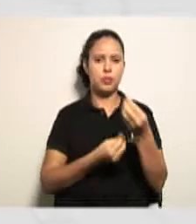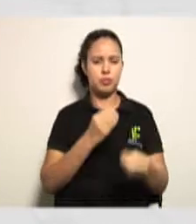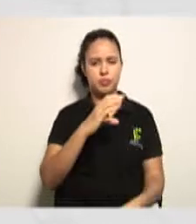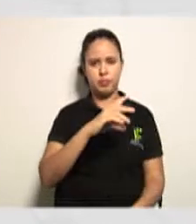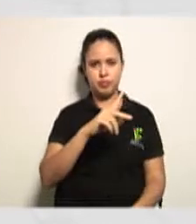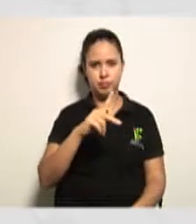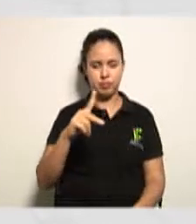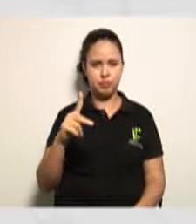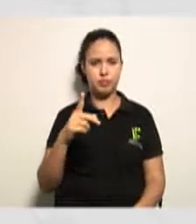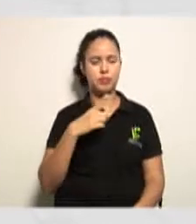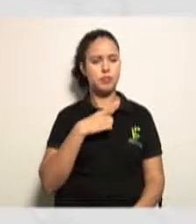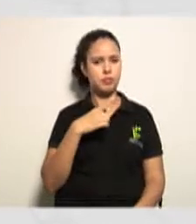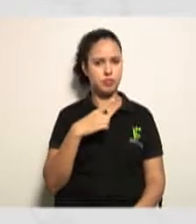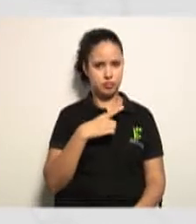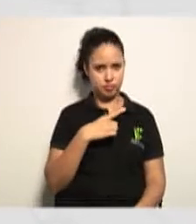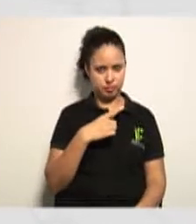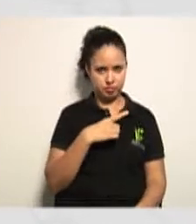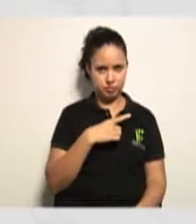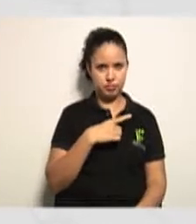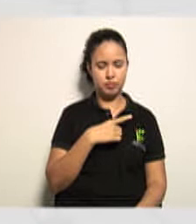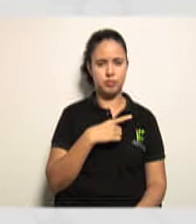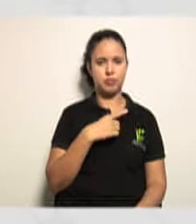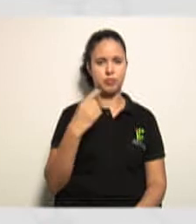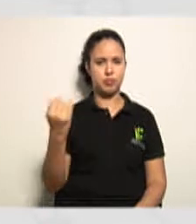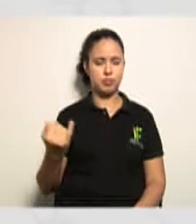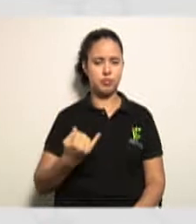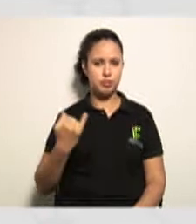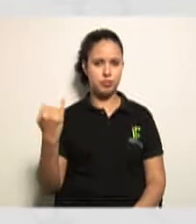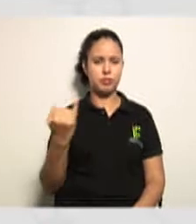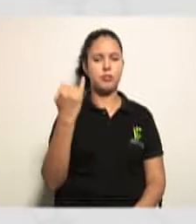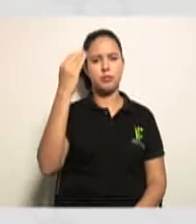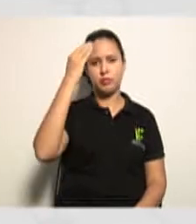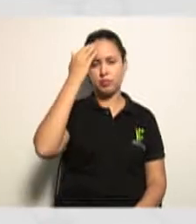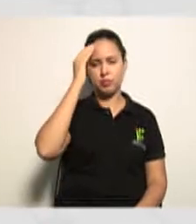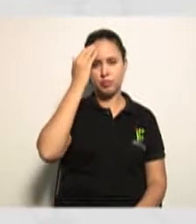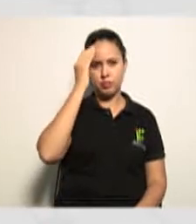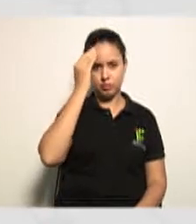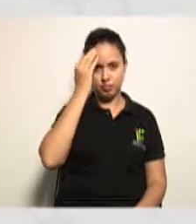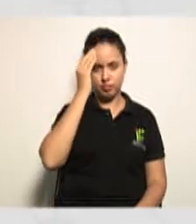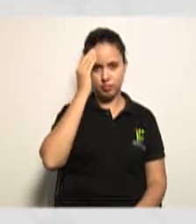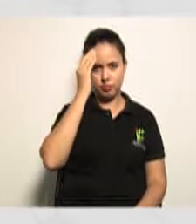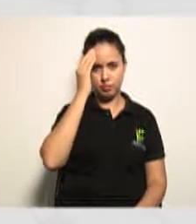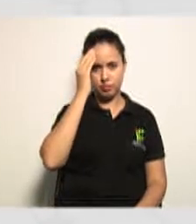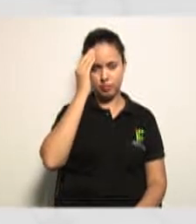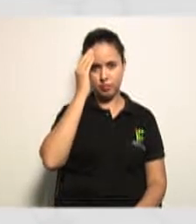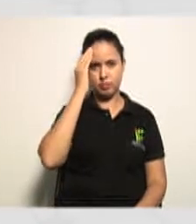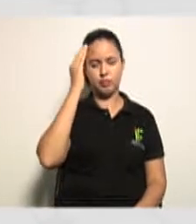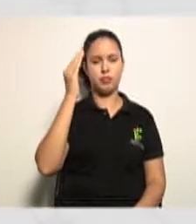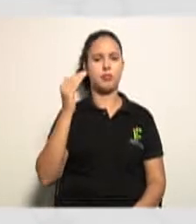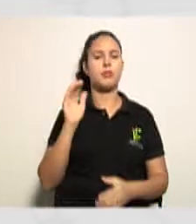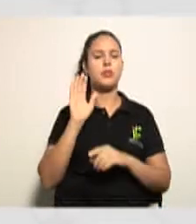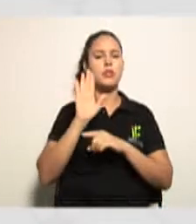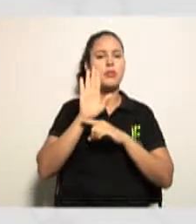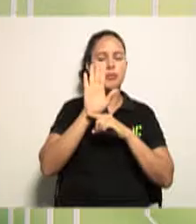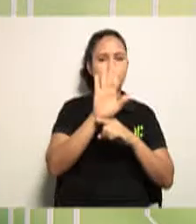cooperativa está ou essa empresa está. É importante a gente entender que a Revolução Industrial colaborou muito, principalmente